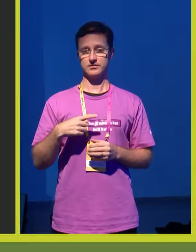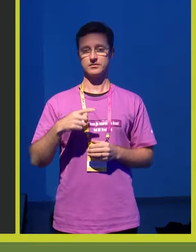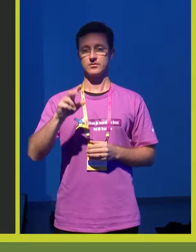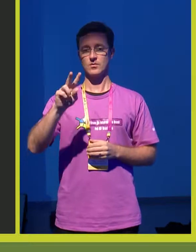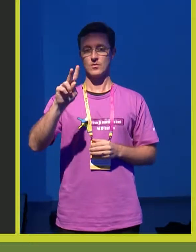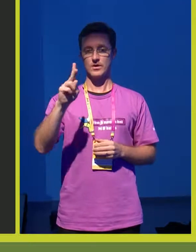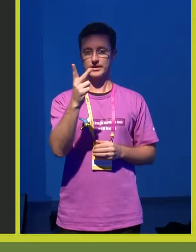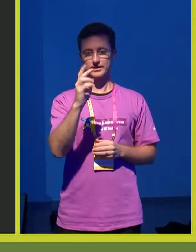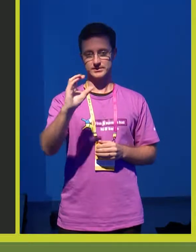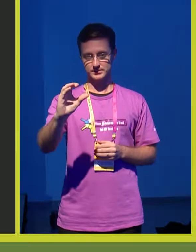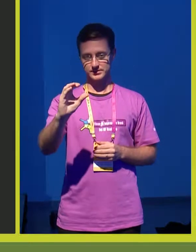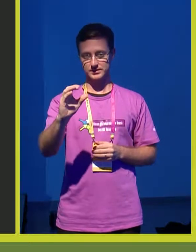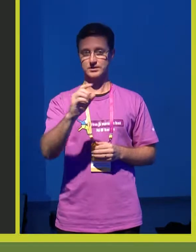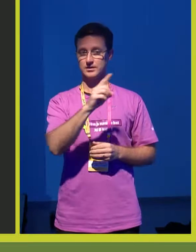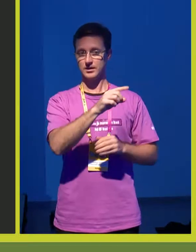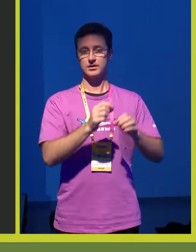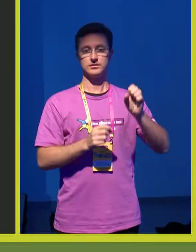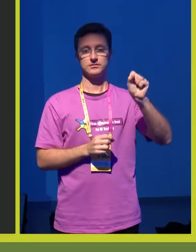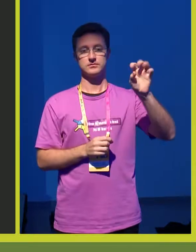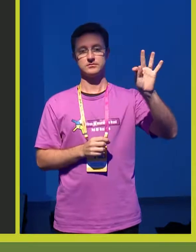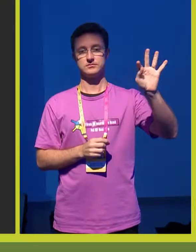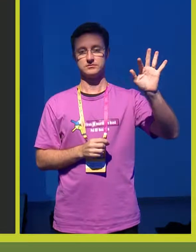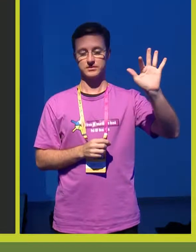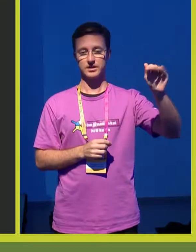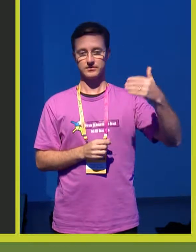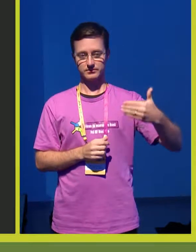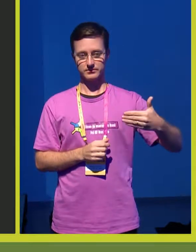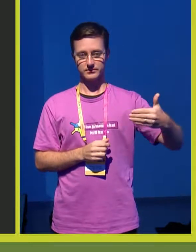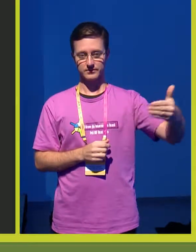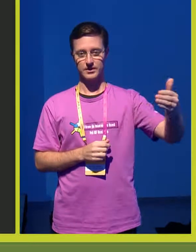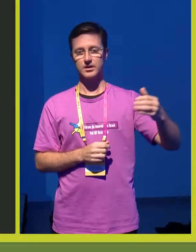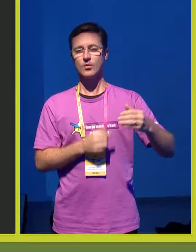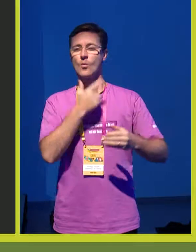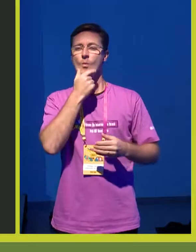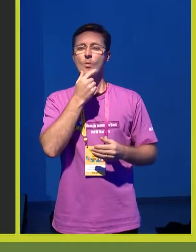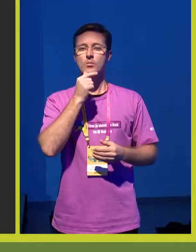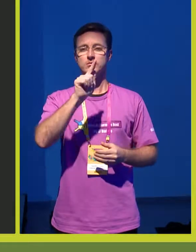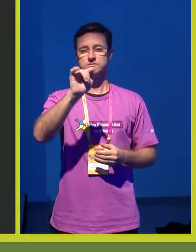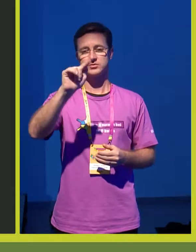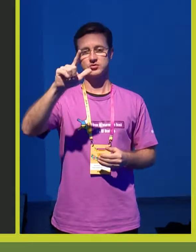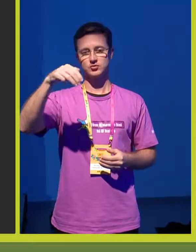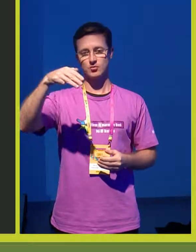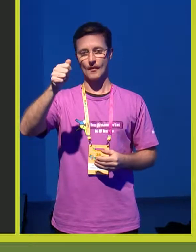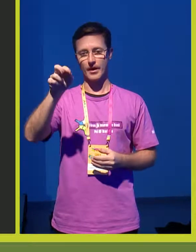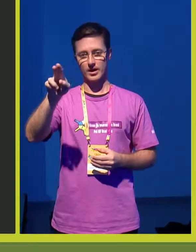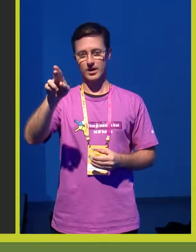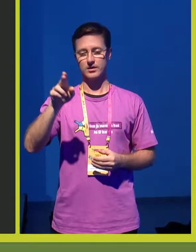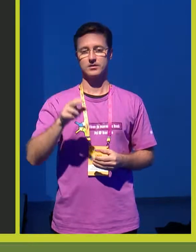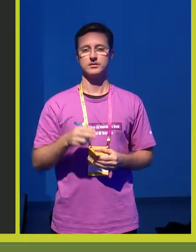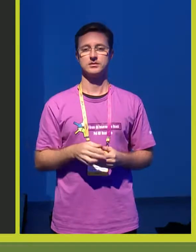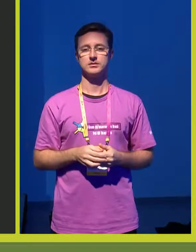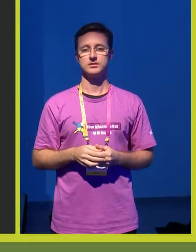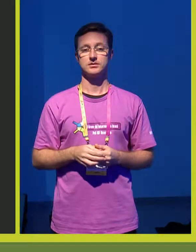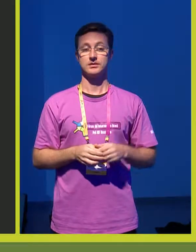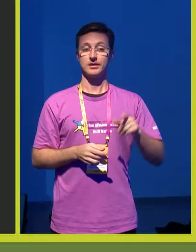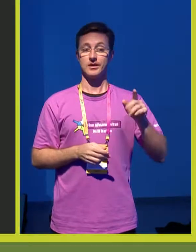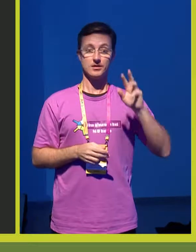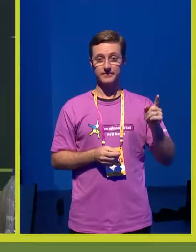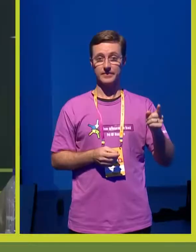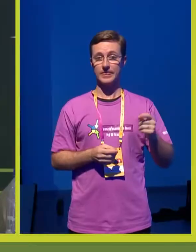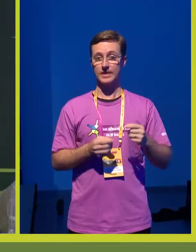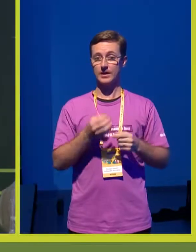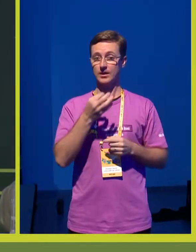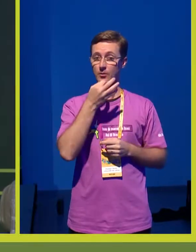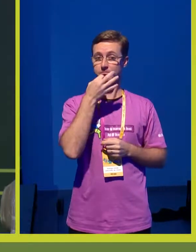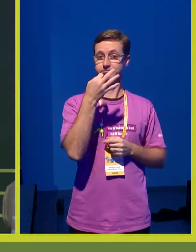STF correndo ainda em que o próprio Gilmar que foi o relator daquele caso antigo do STF muda de opinião